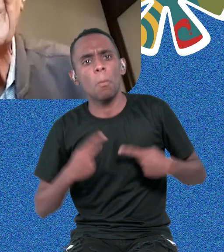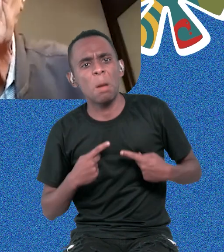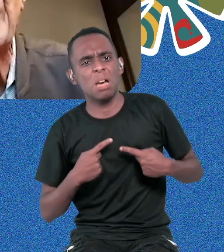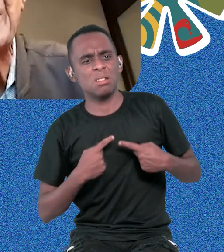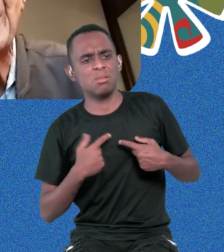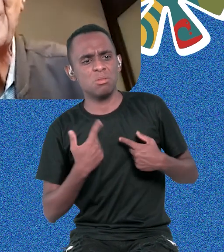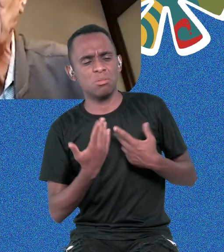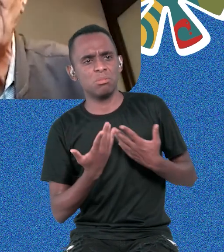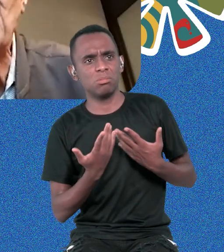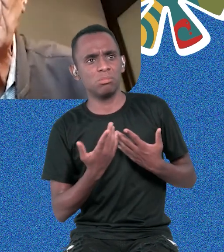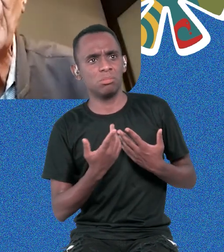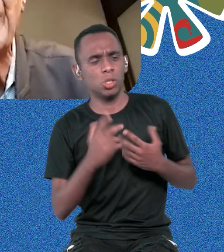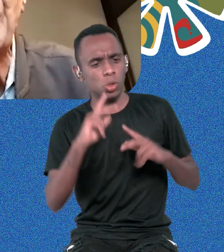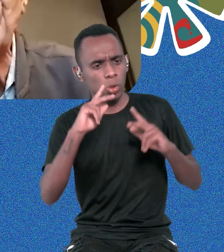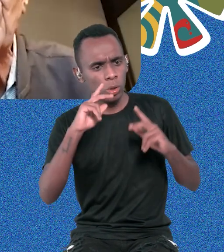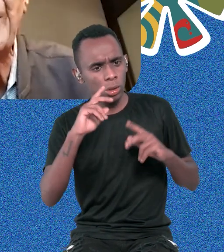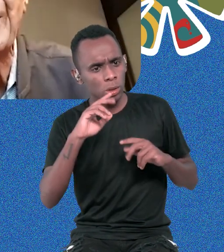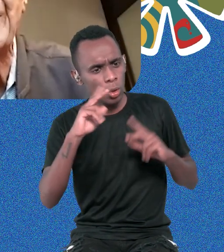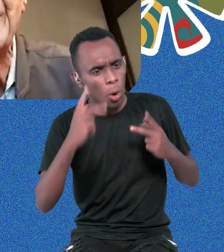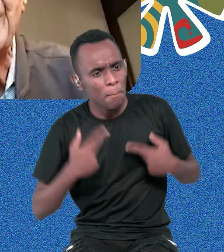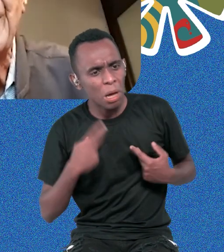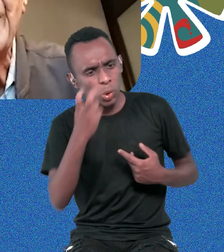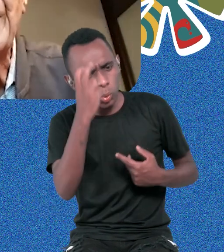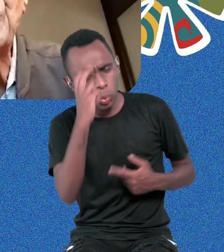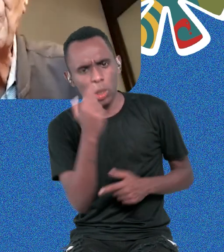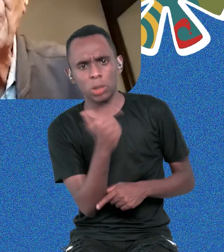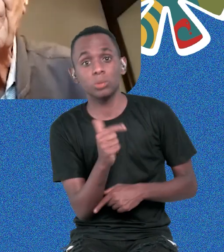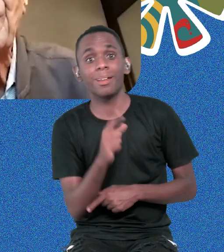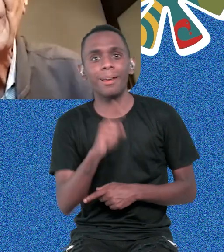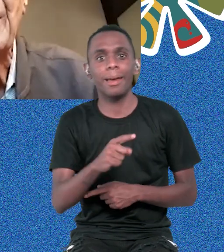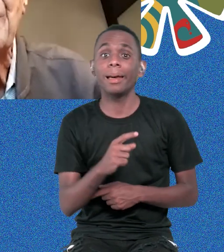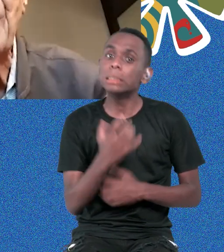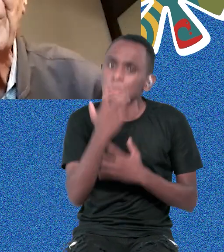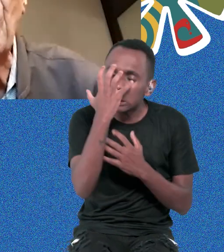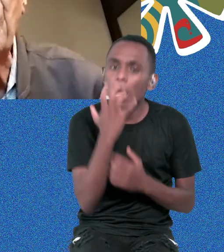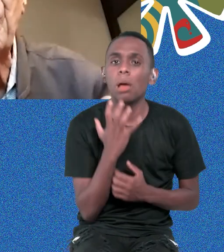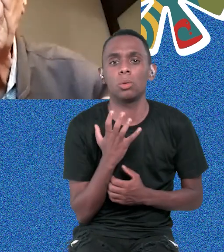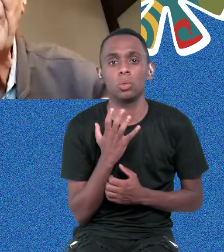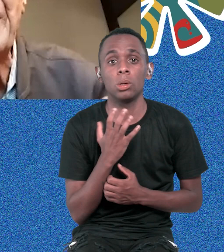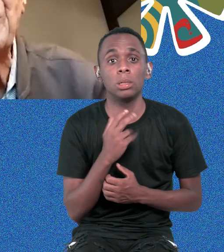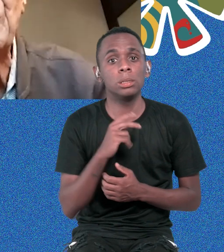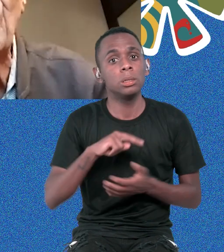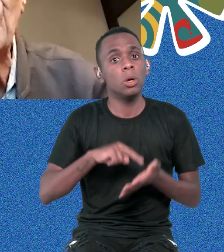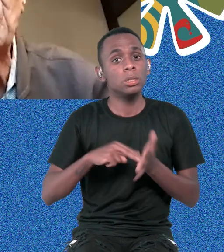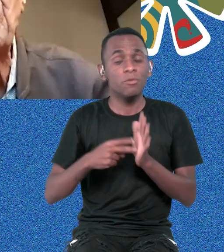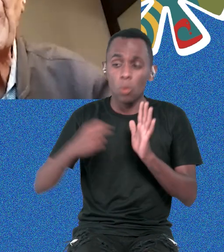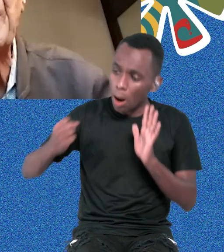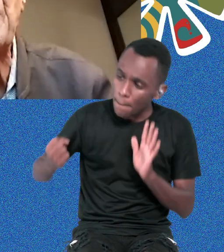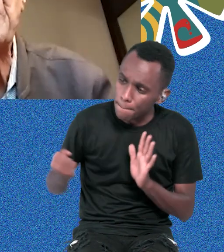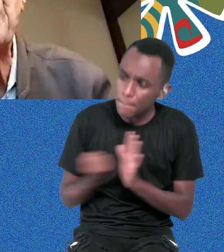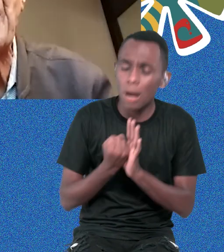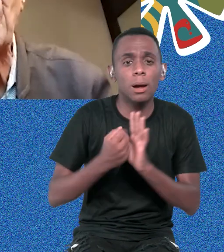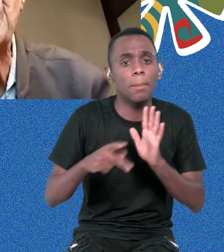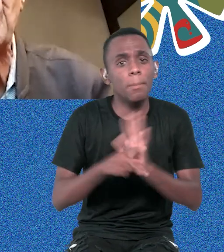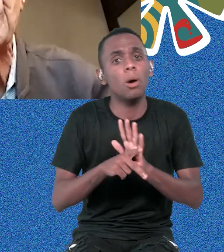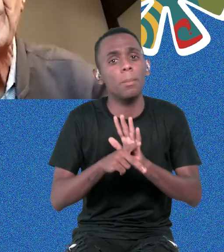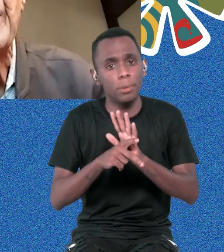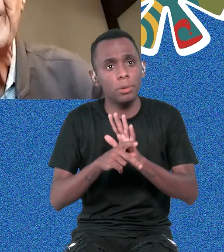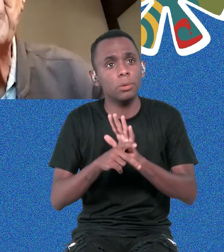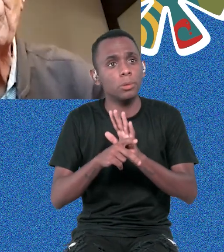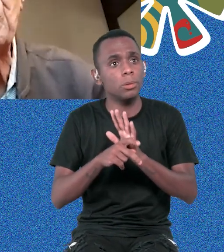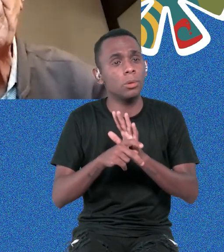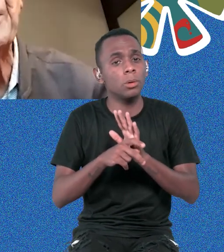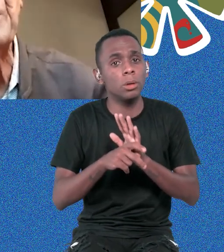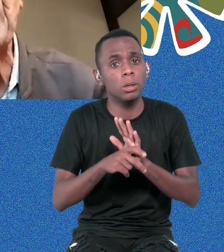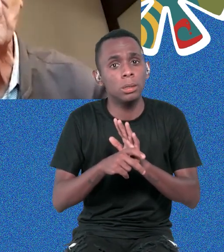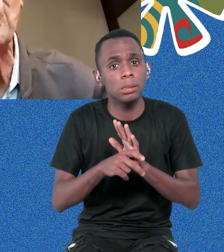estado de natureza, não de cultura, não de humanidade, isso marcou profundamente todos os paradigmas pedagógicos